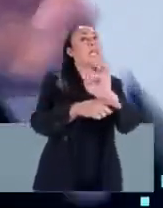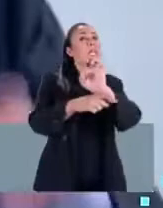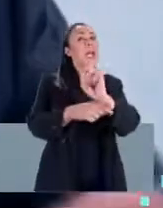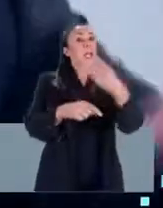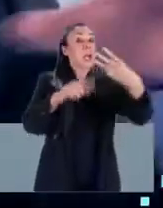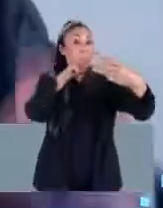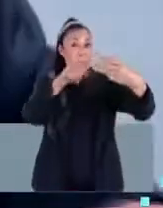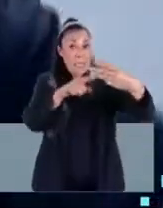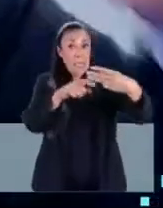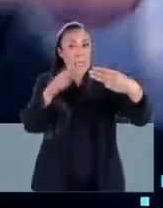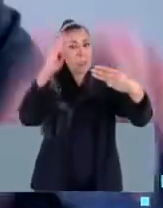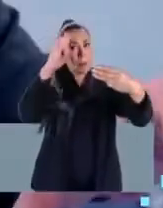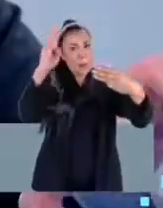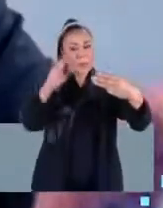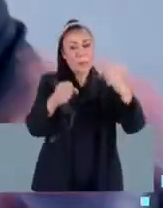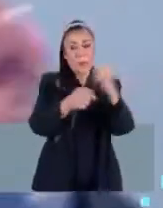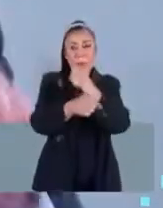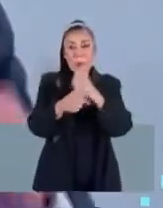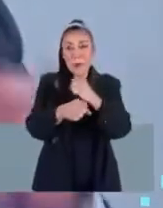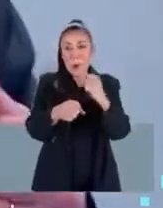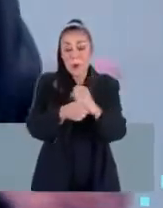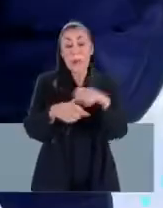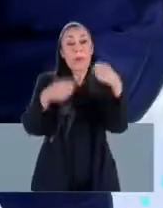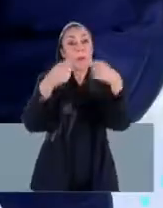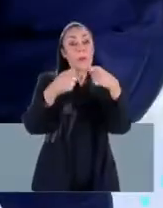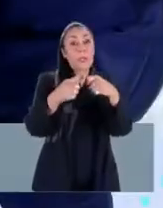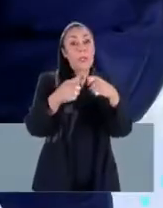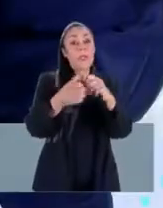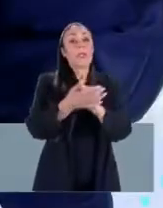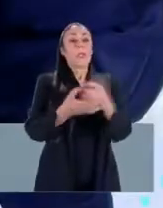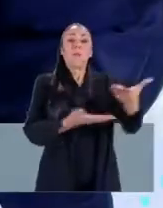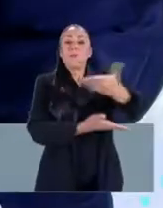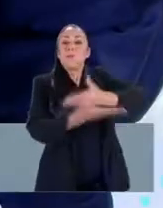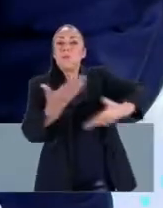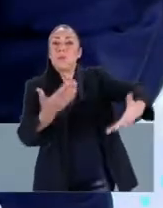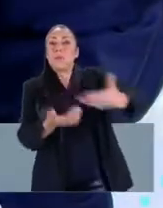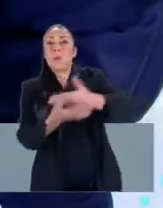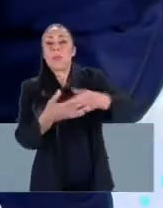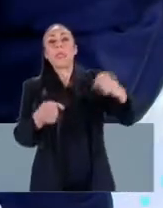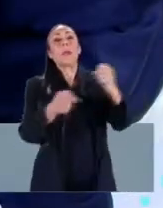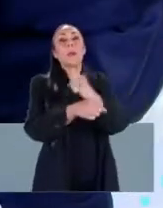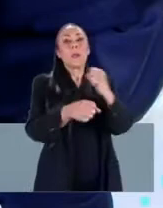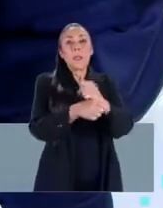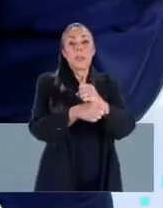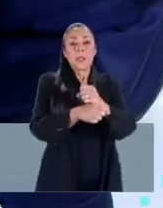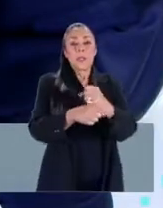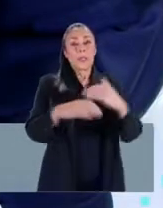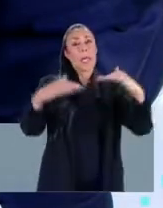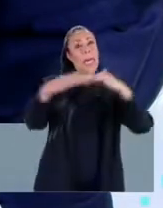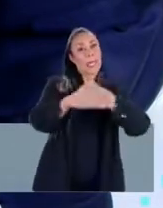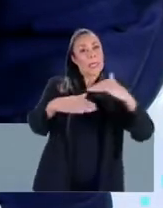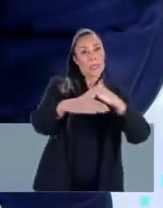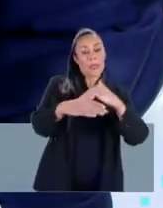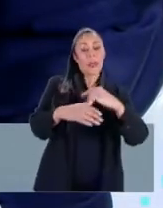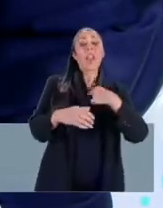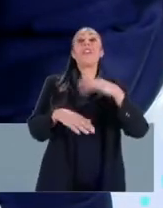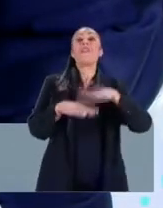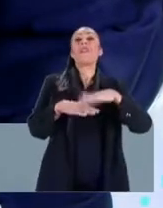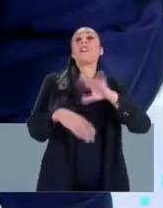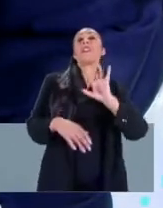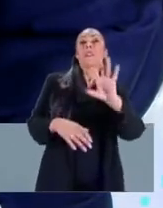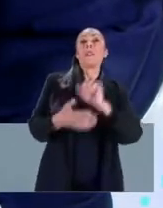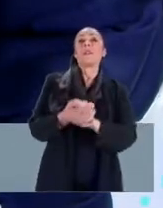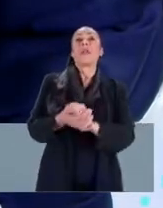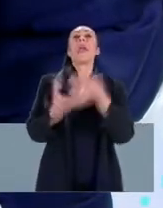três principais obras que cada estado tem para a gente compartilhar a construção dessas estradas. É isso que eu vou fazer.